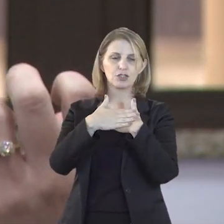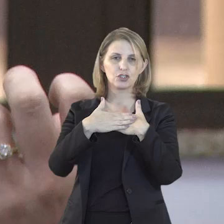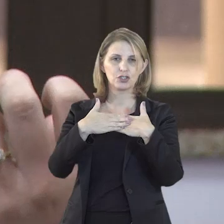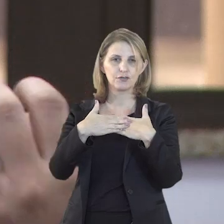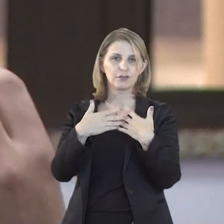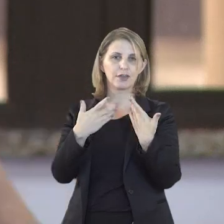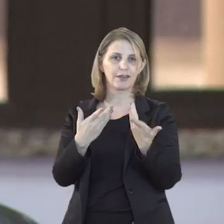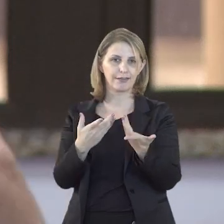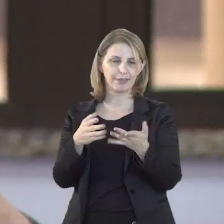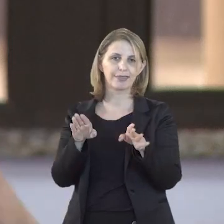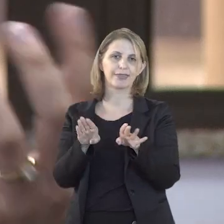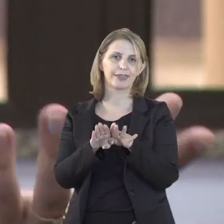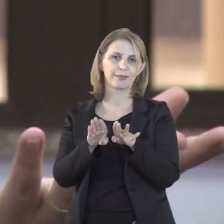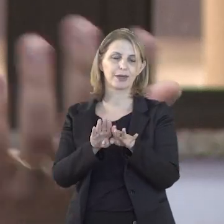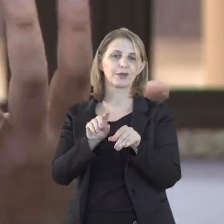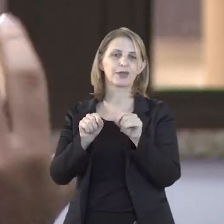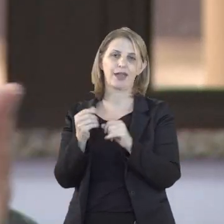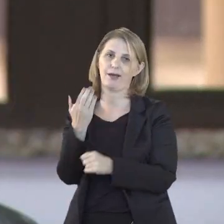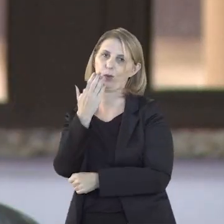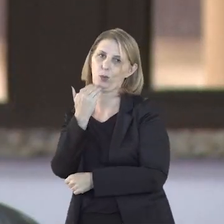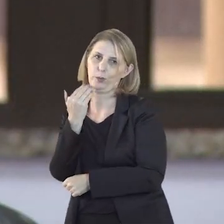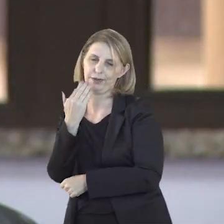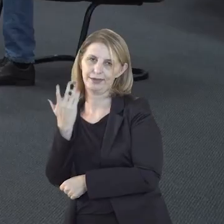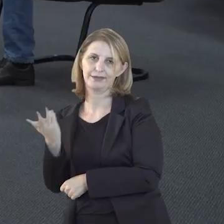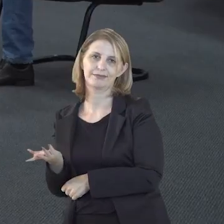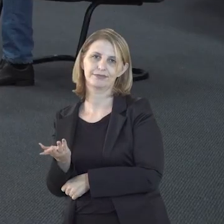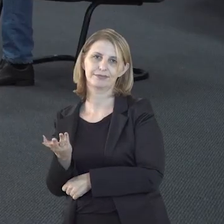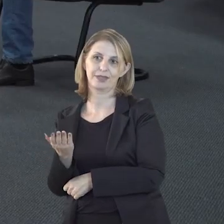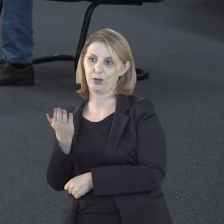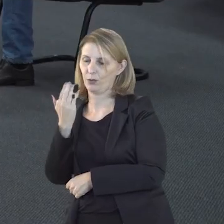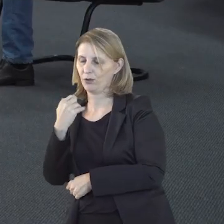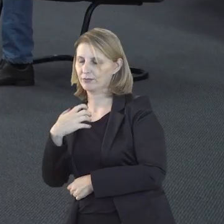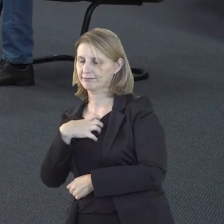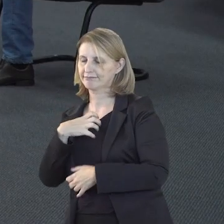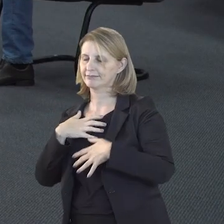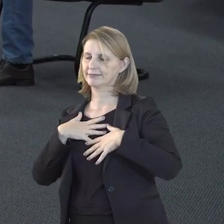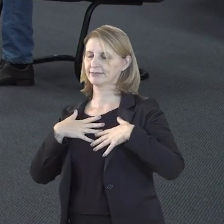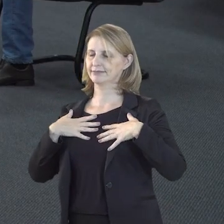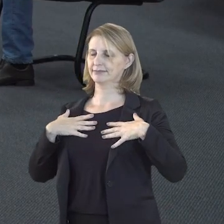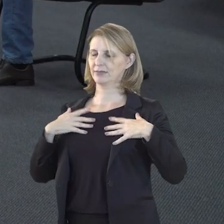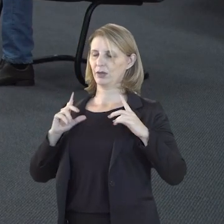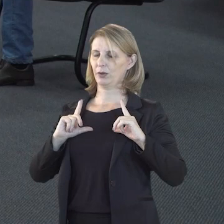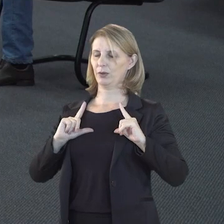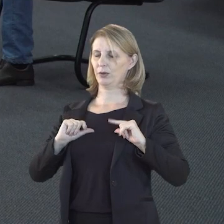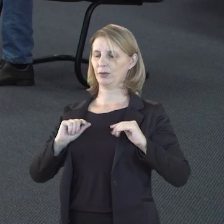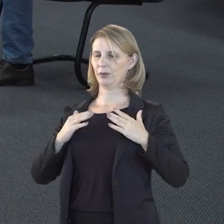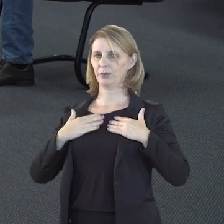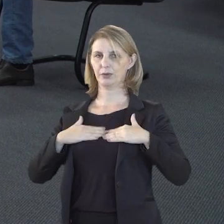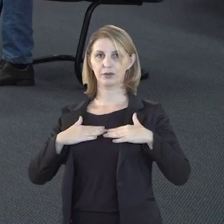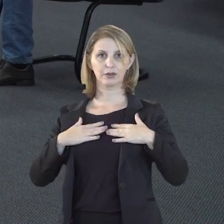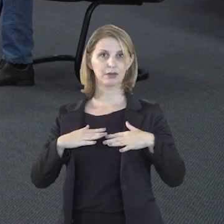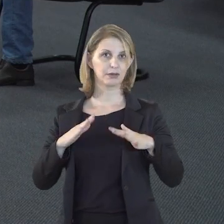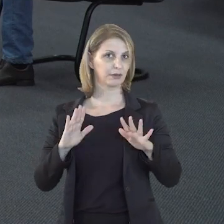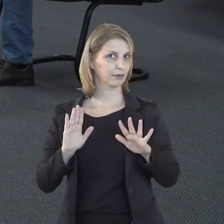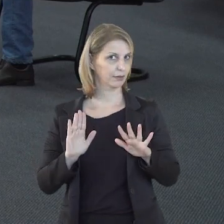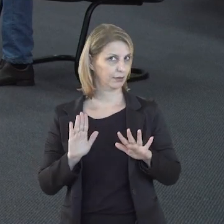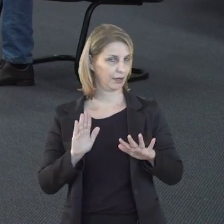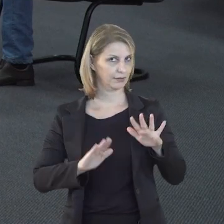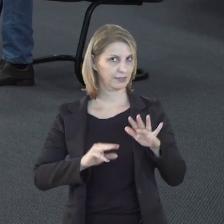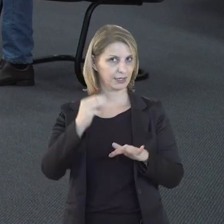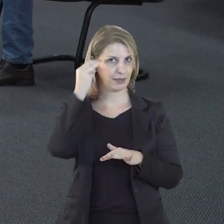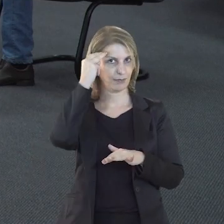essa segurança. E a memória afetiva ali, que o Alexandre trouxe, vai para o alimento, né? Porque eu como me